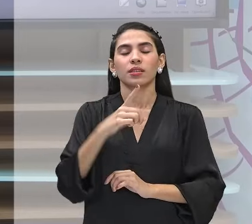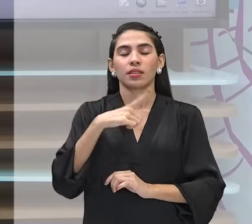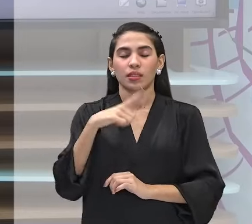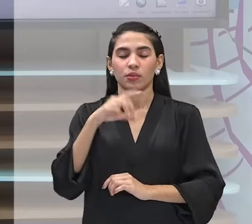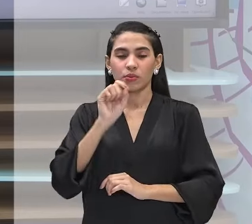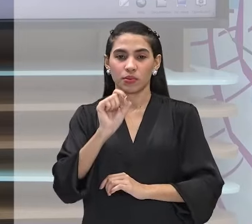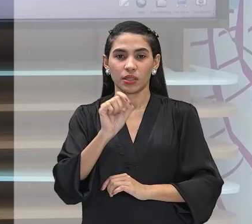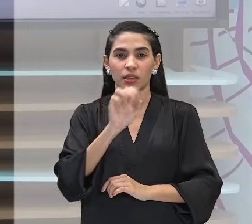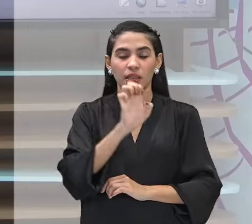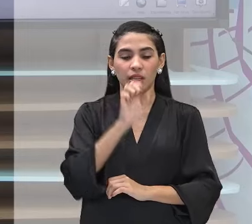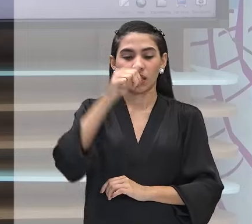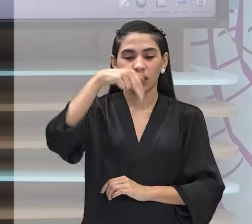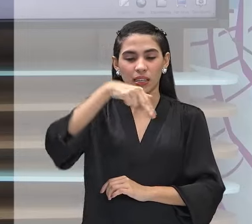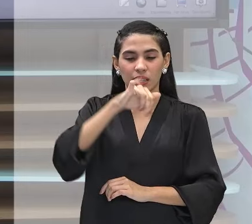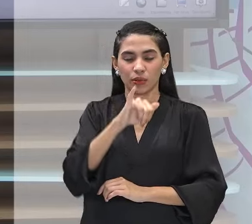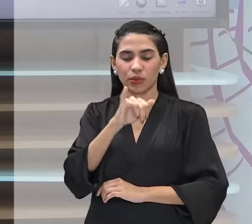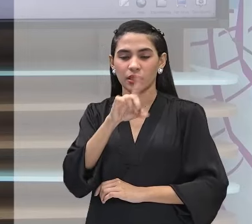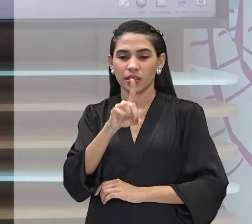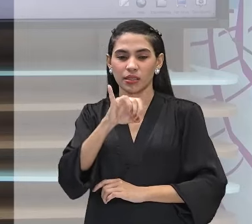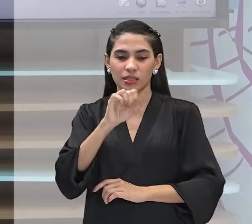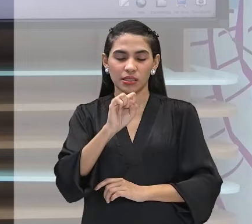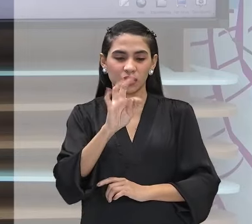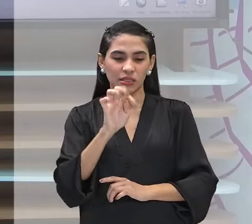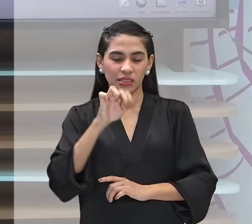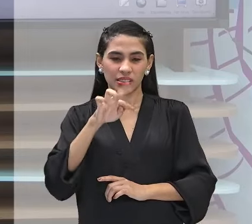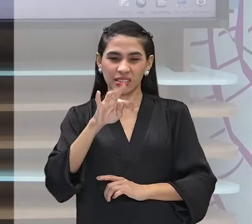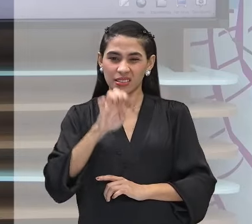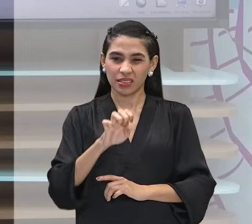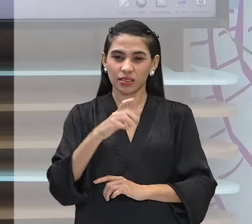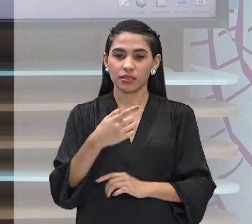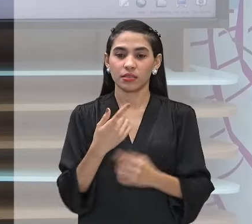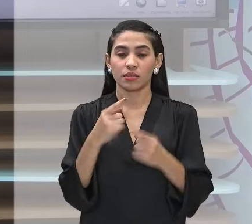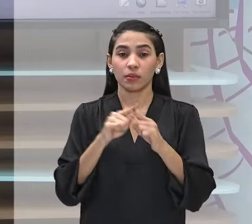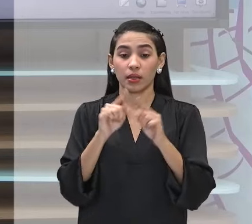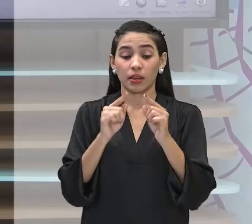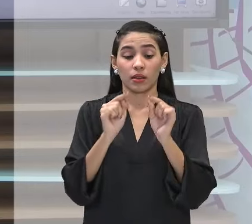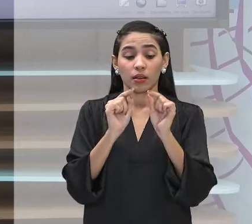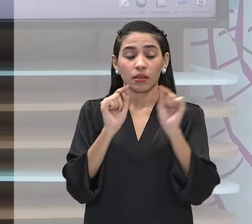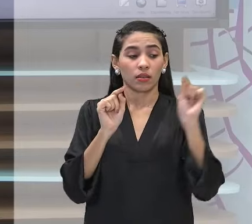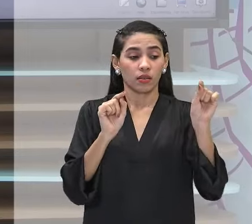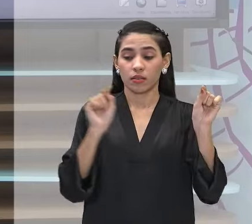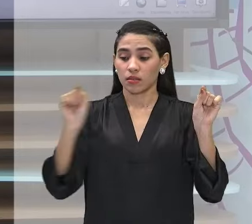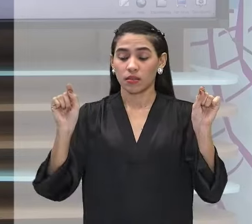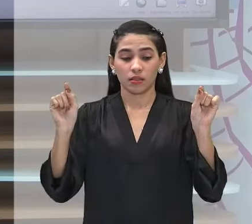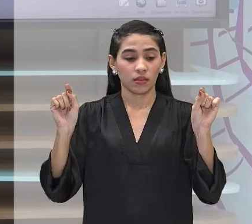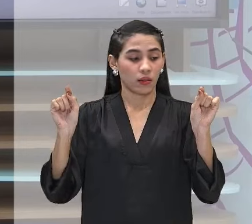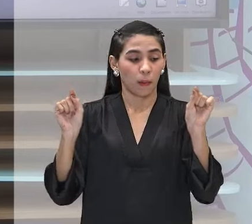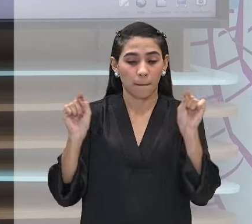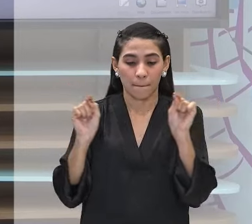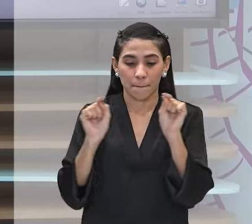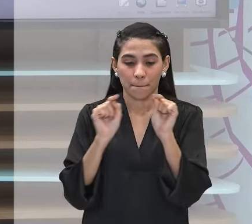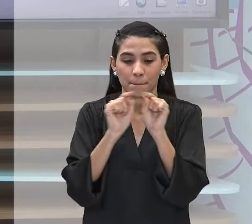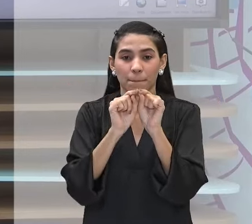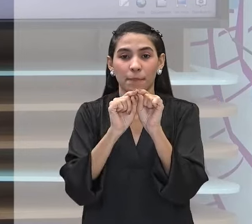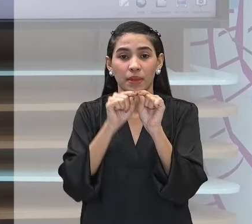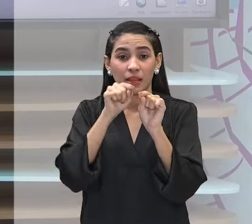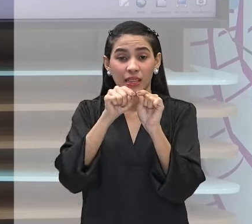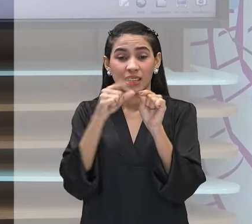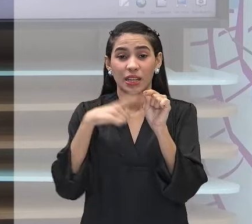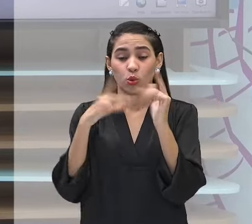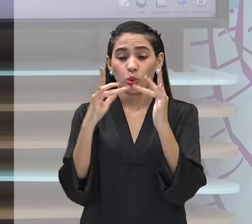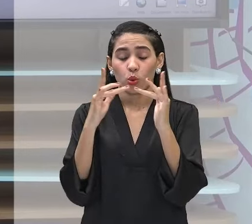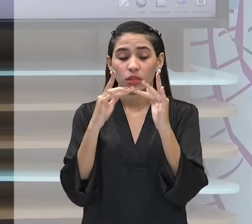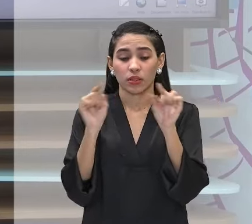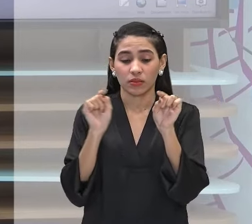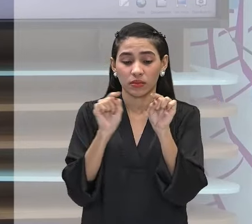que estão à mesma distância de um centro nós podemos ligar um ponto ao outro passando pelo Centro